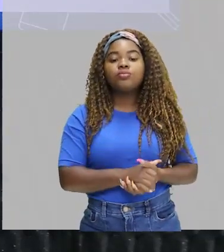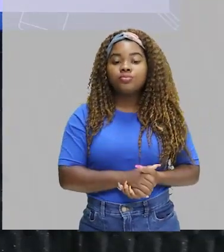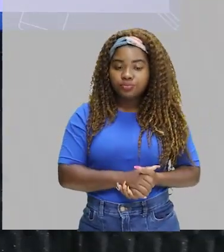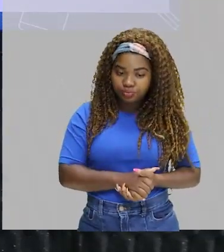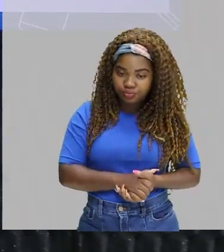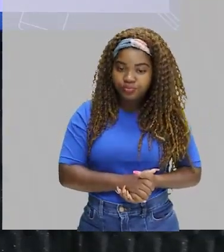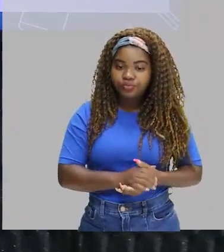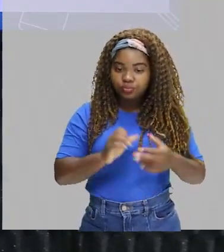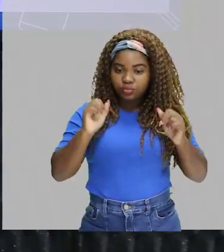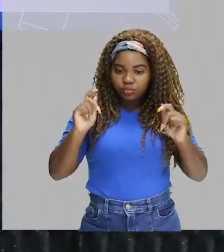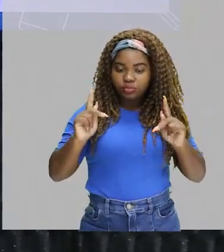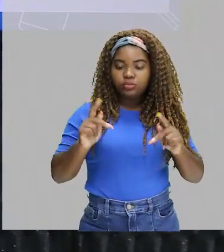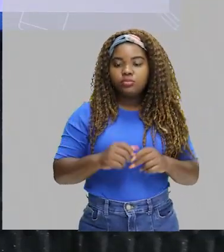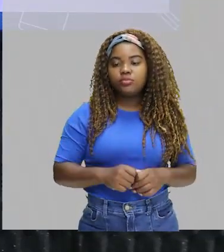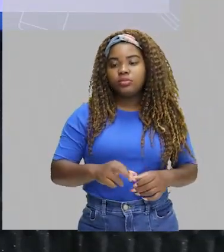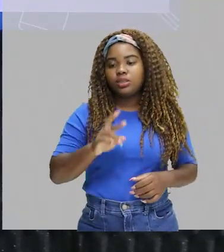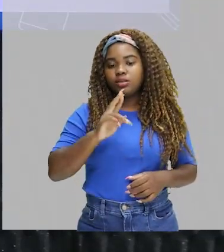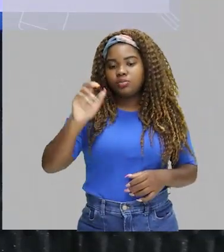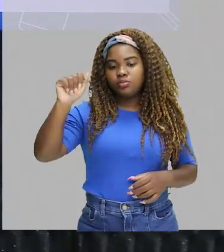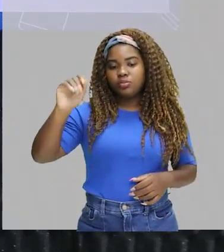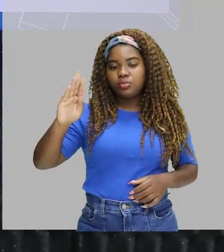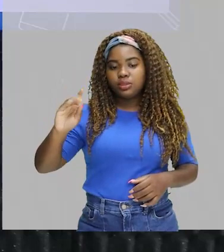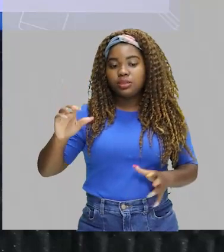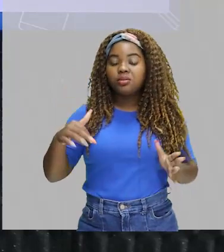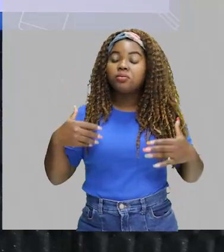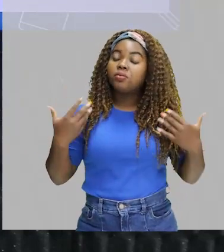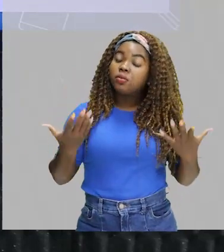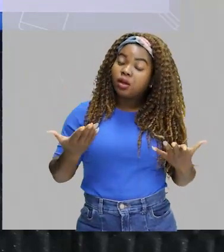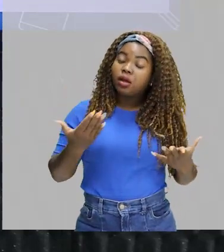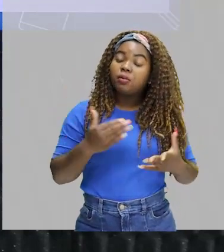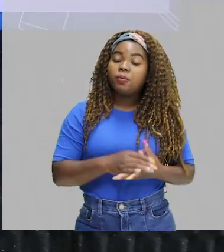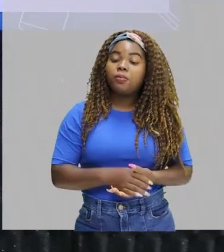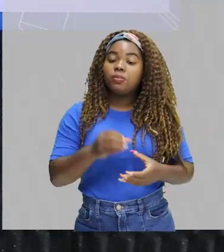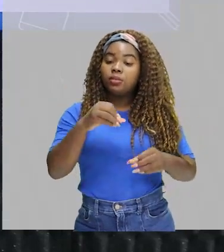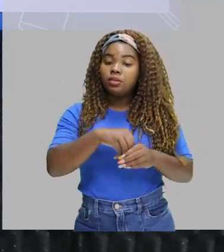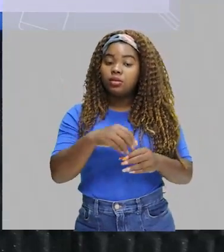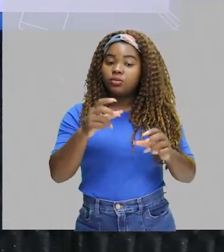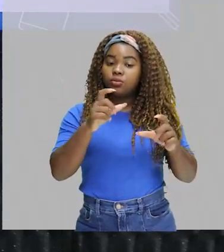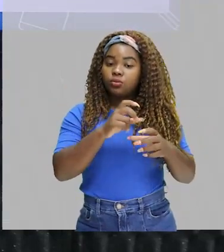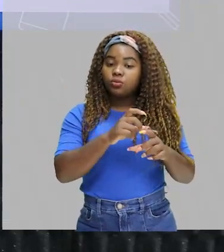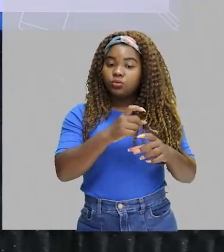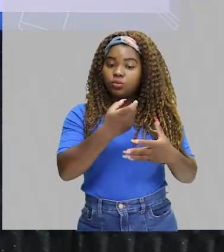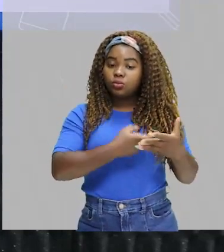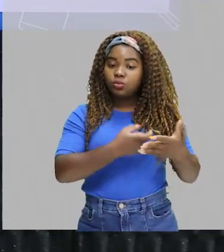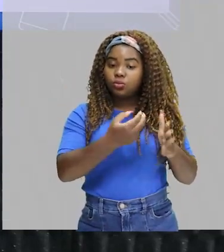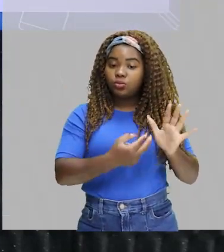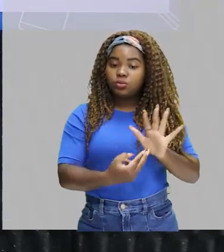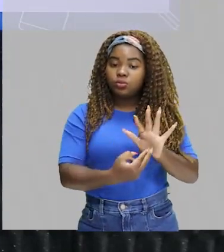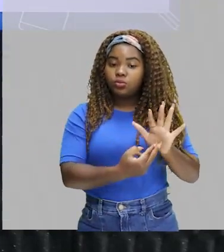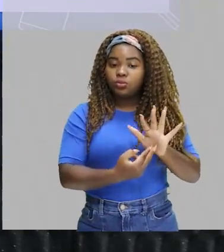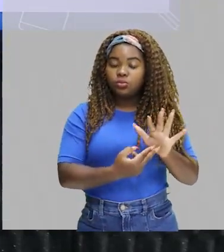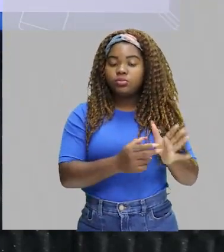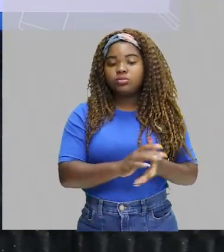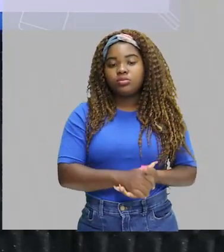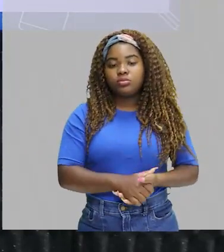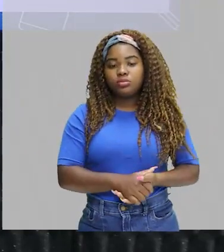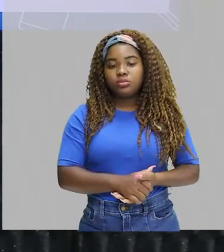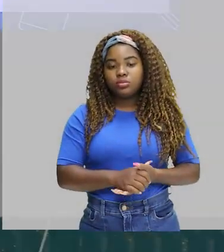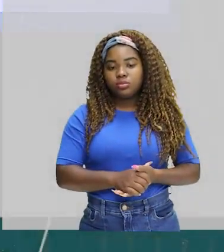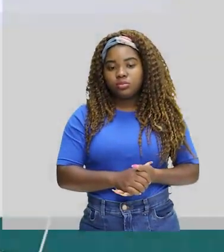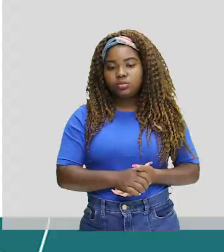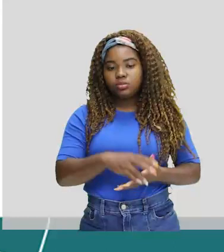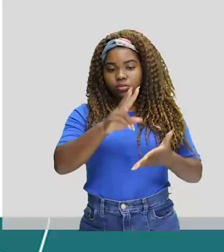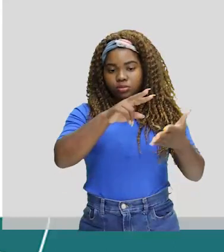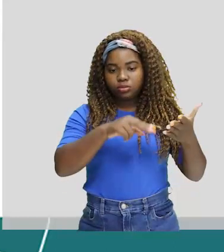reconhecer aquilo que está, né, como teoria ética dentro deste texto que está sendo apresentado, dentro do texto que estamos aqui tendo contato.